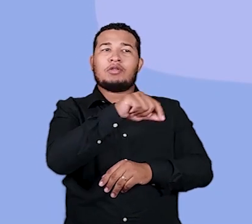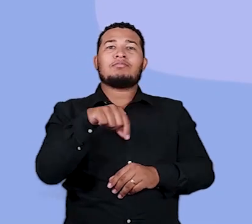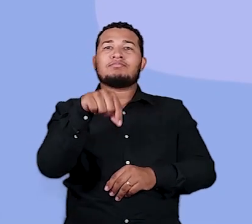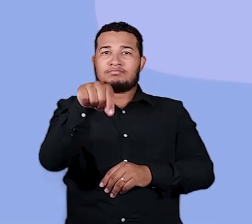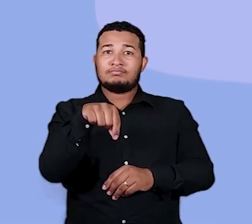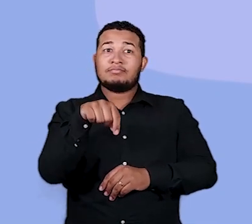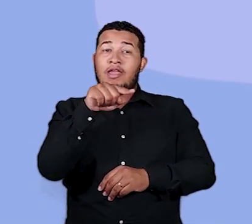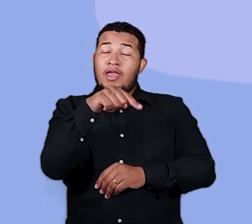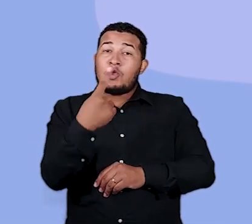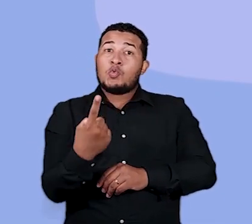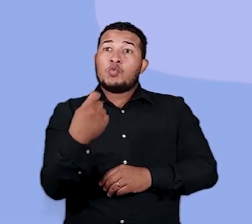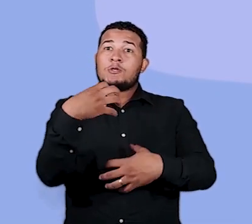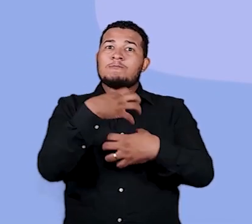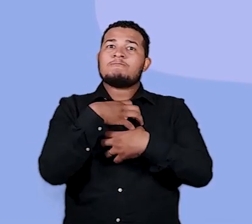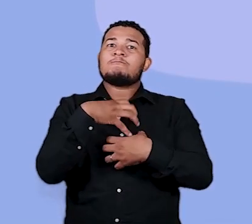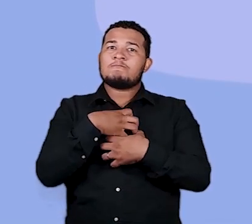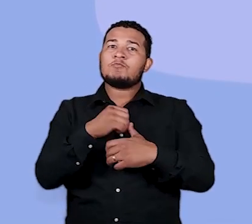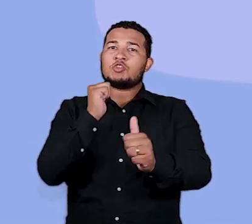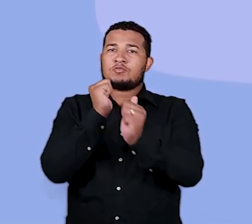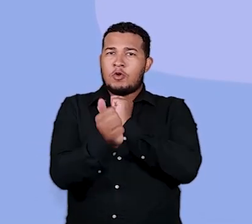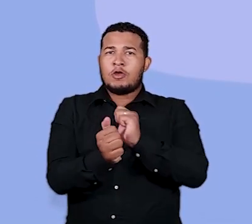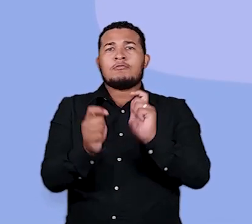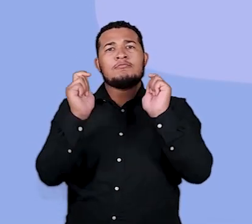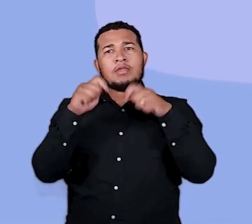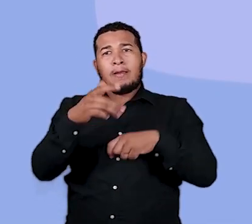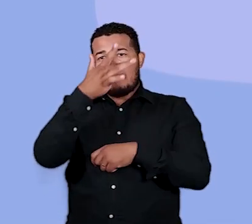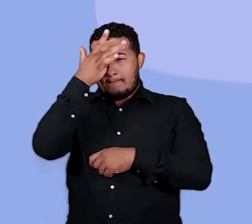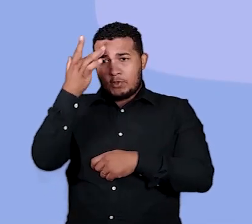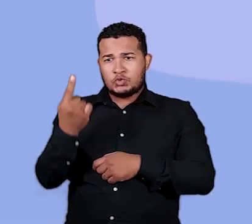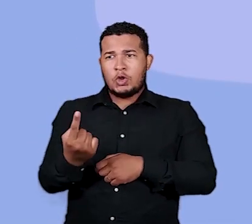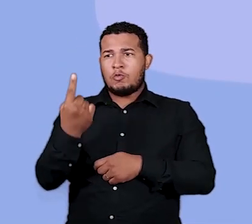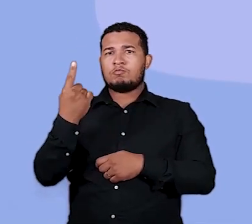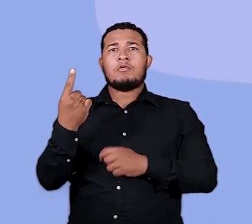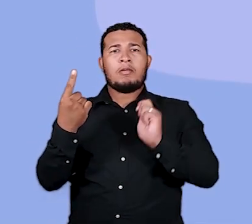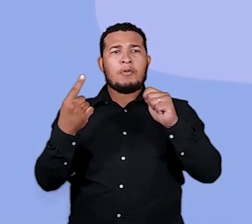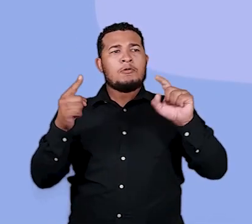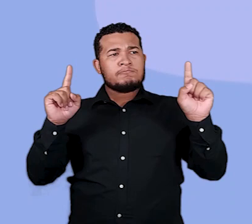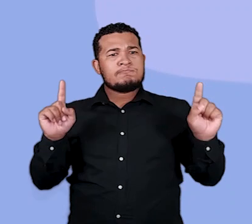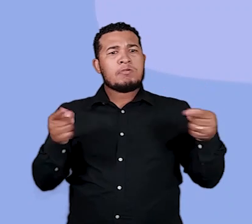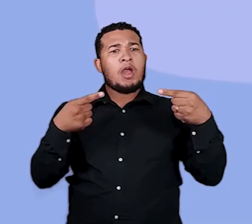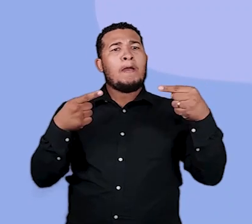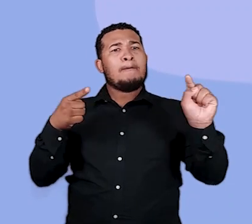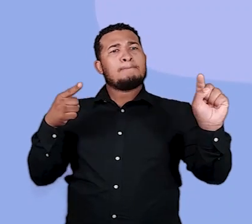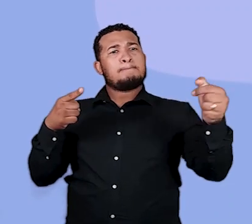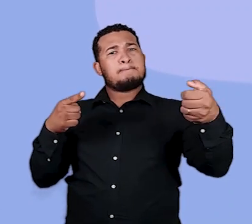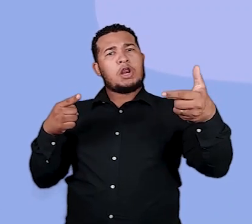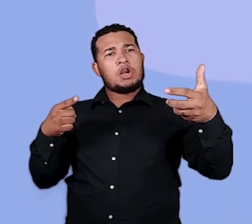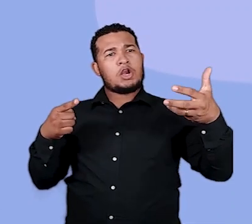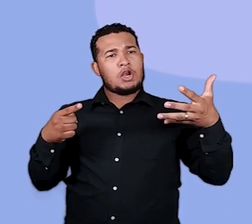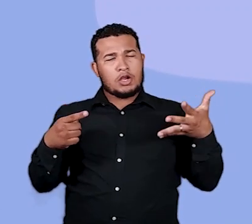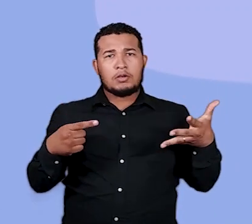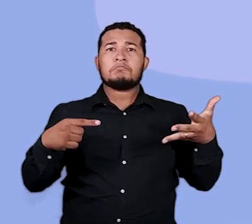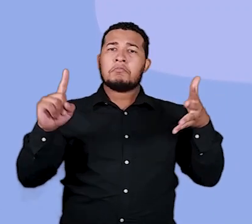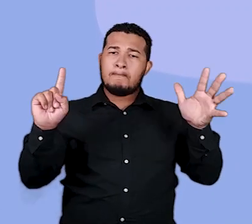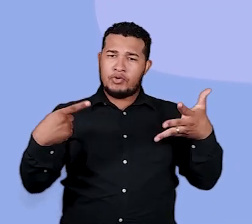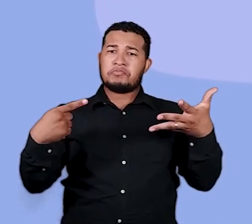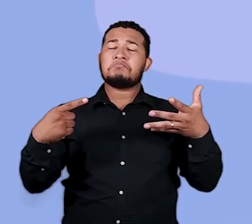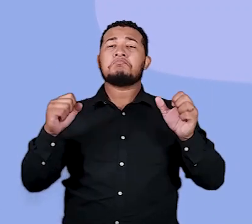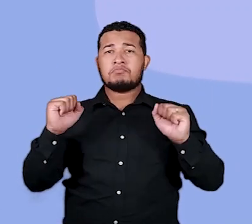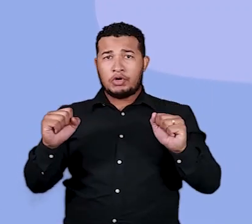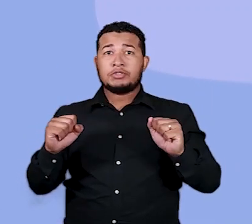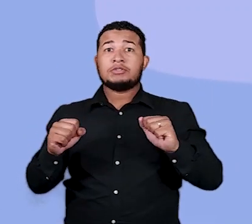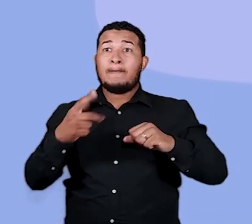O xadrez é a única modalidade esportiva que permite uma pessoa enfrentar grande número de adversários ao